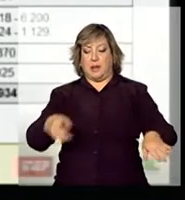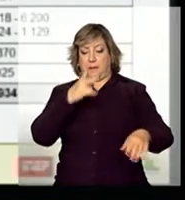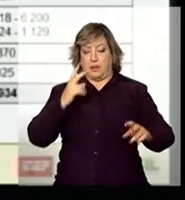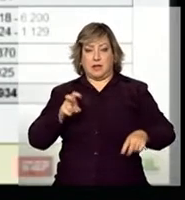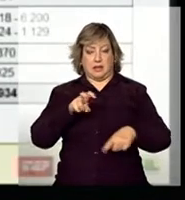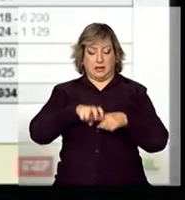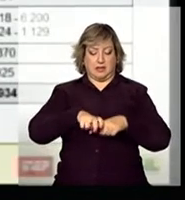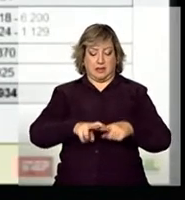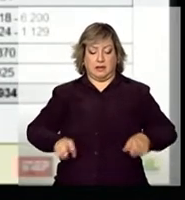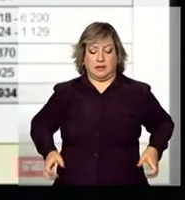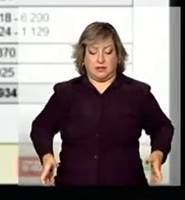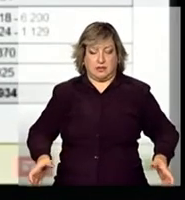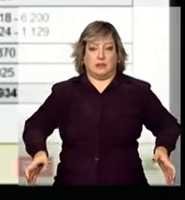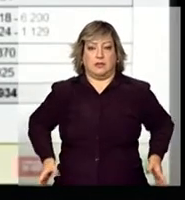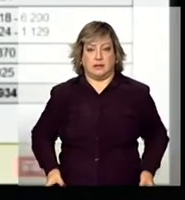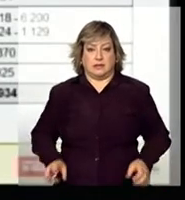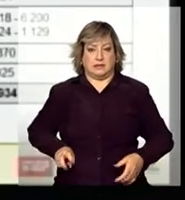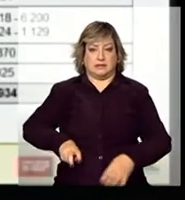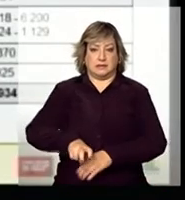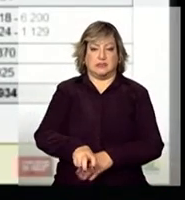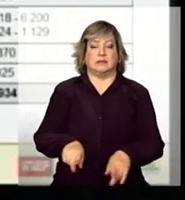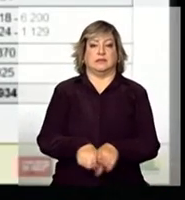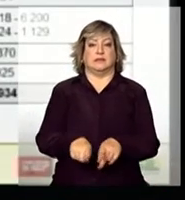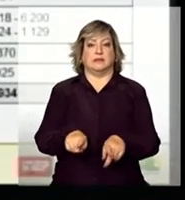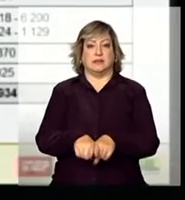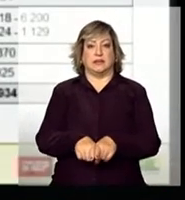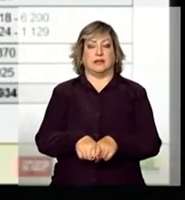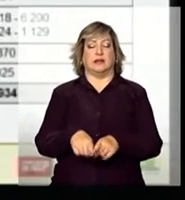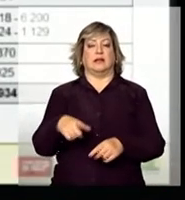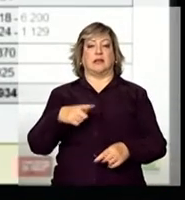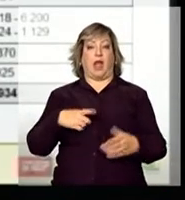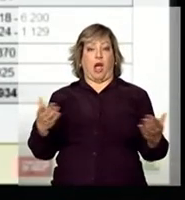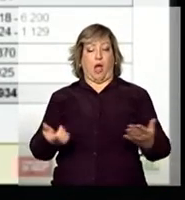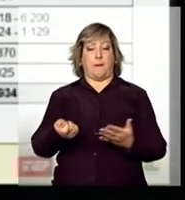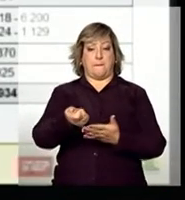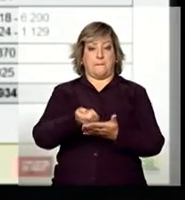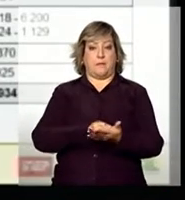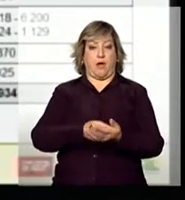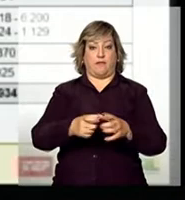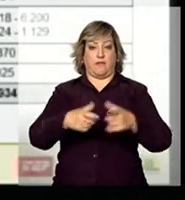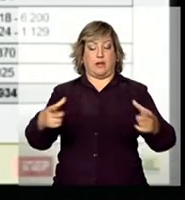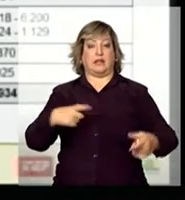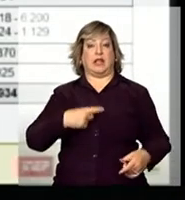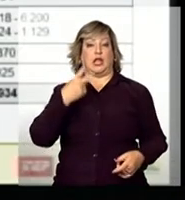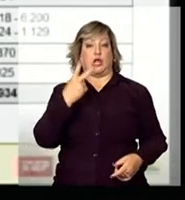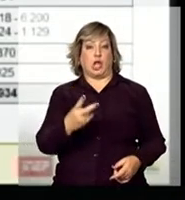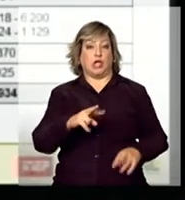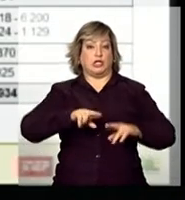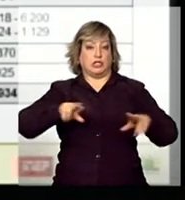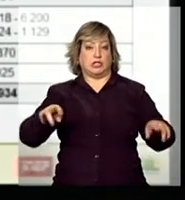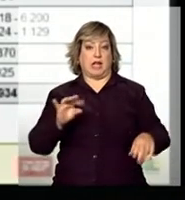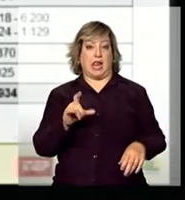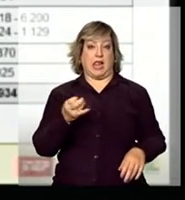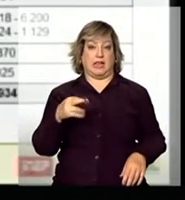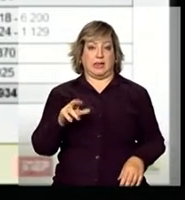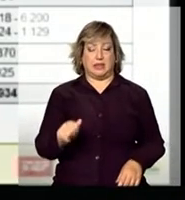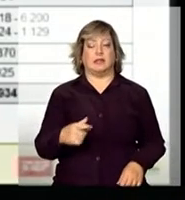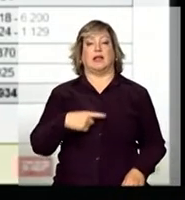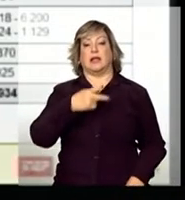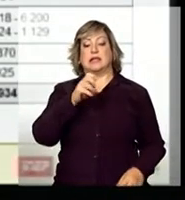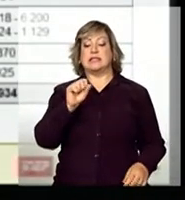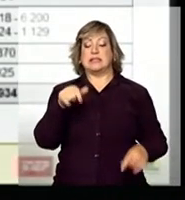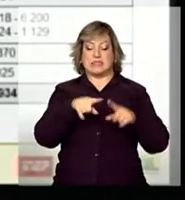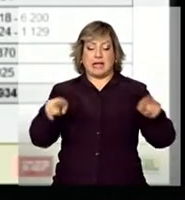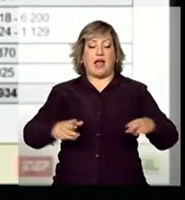de rodas mesa com cadeira separada prova ampliada que nós agora temos dois tipos de letra sala de fácil acesso